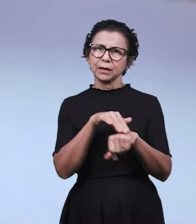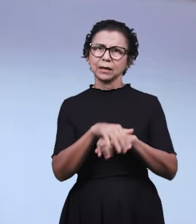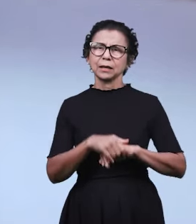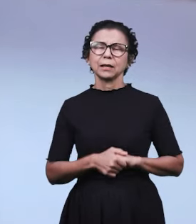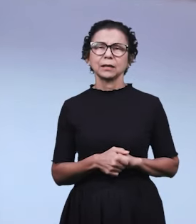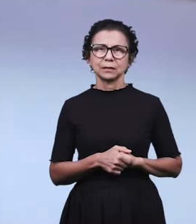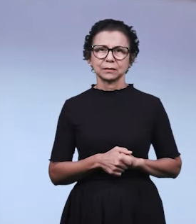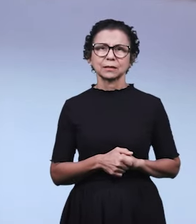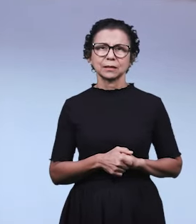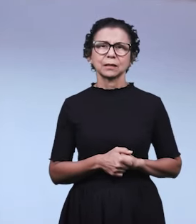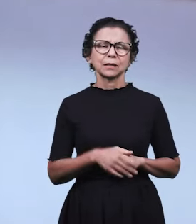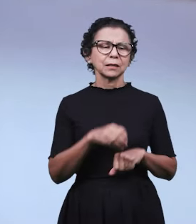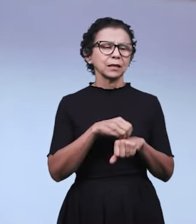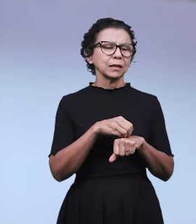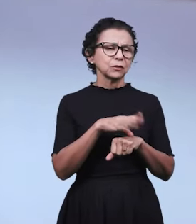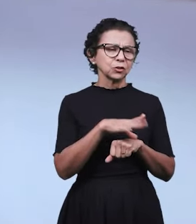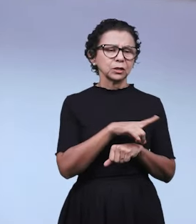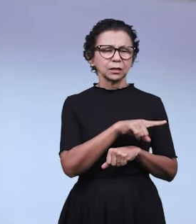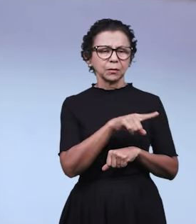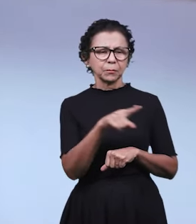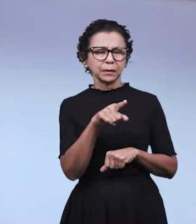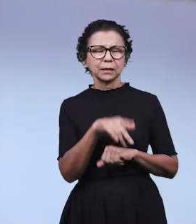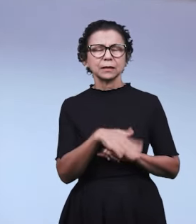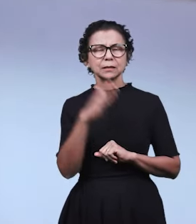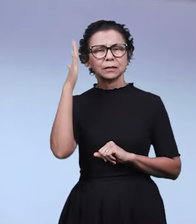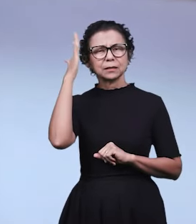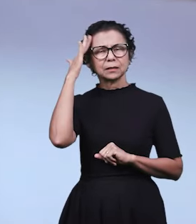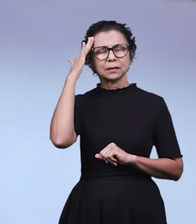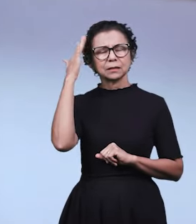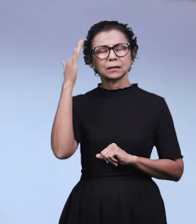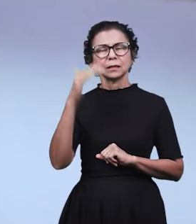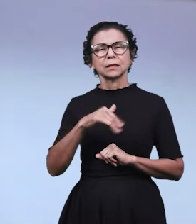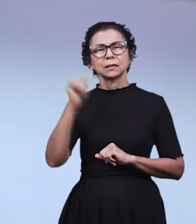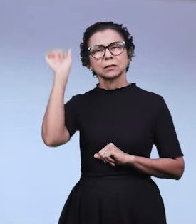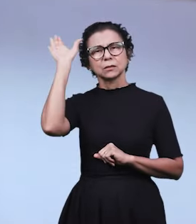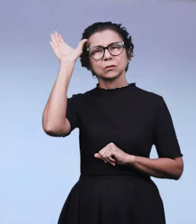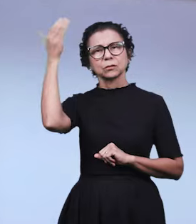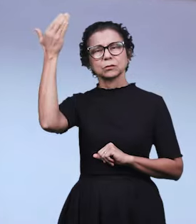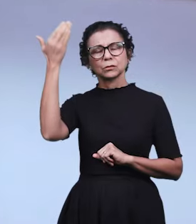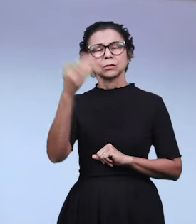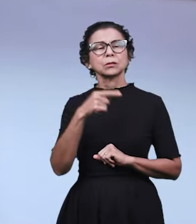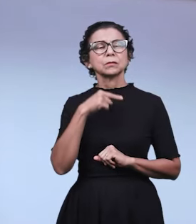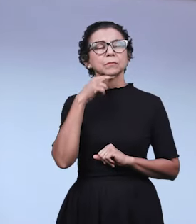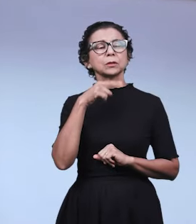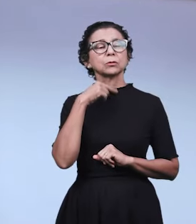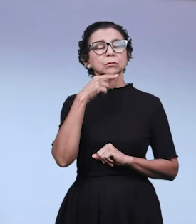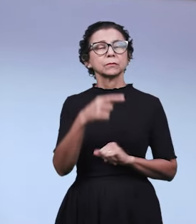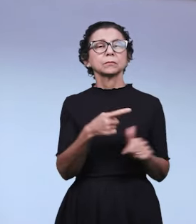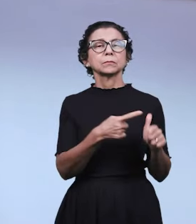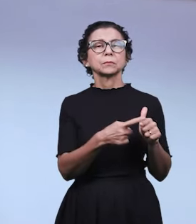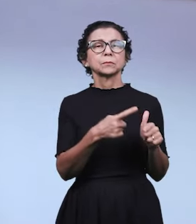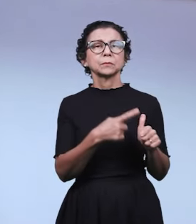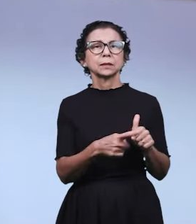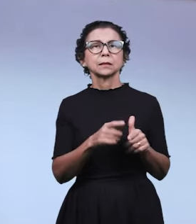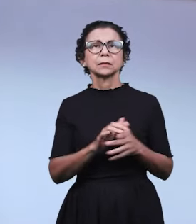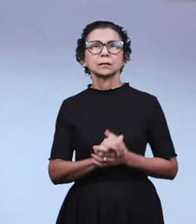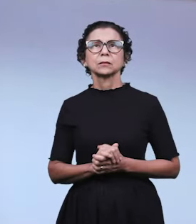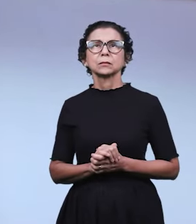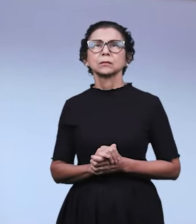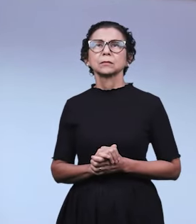episódio para que eles também possam identificar soluções para os problemas que eles estão enfrentando, porque a